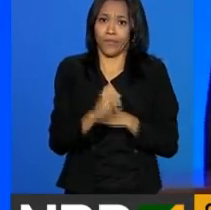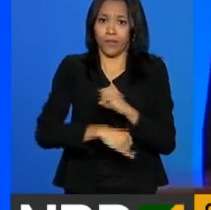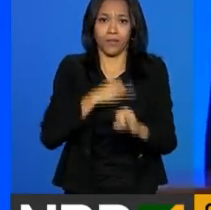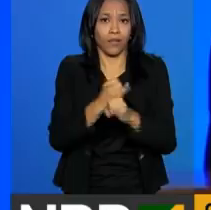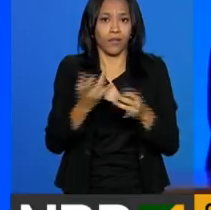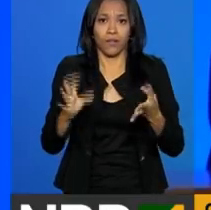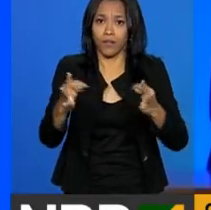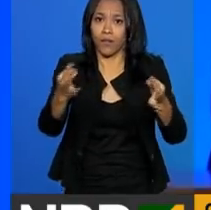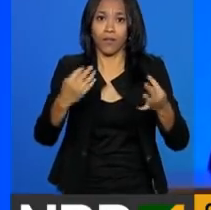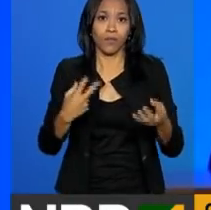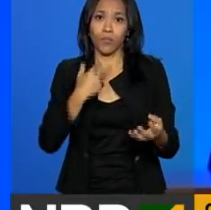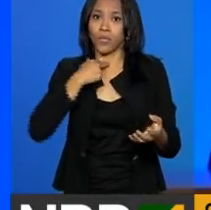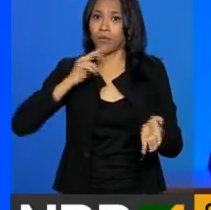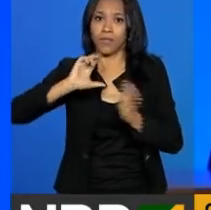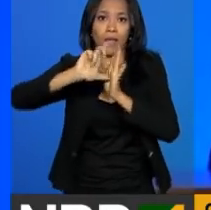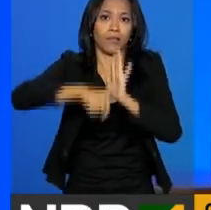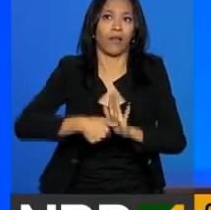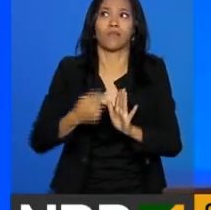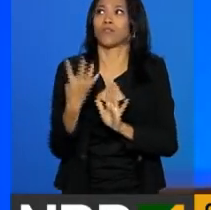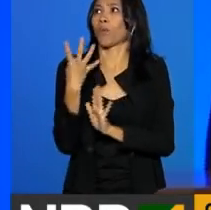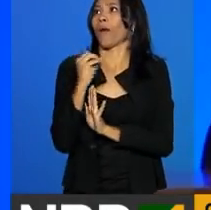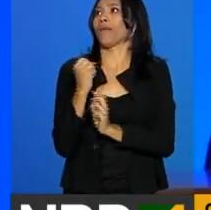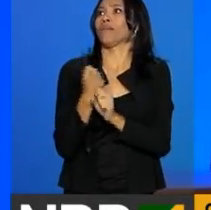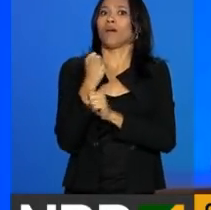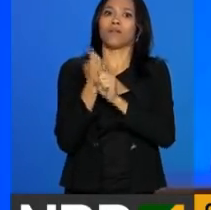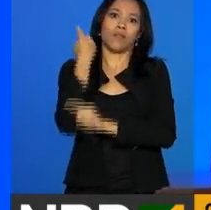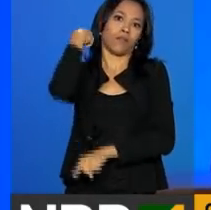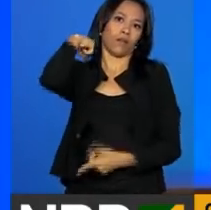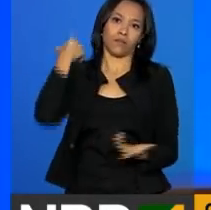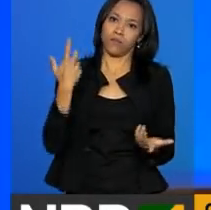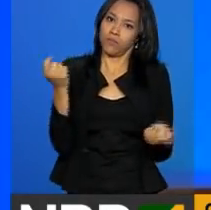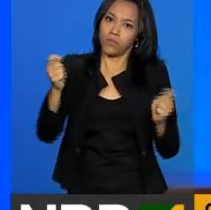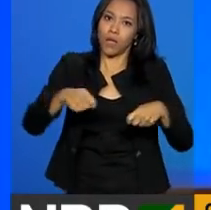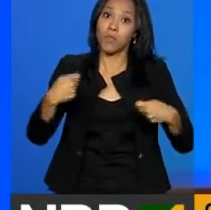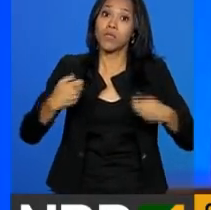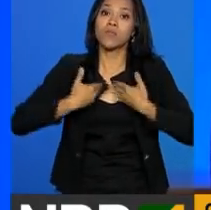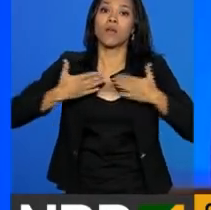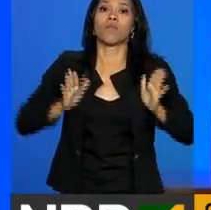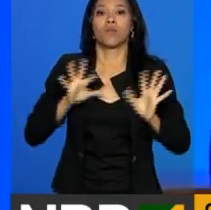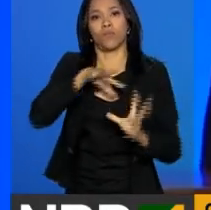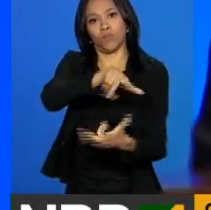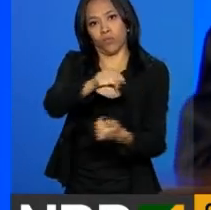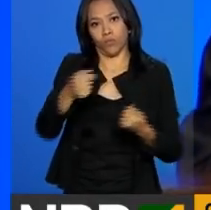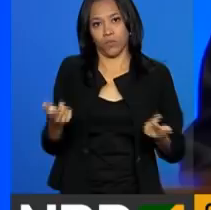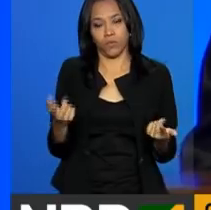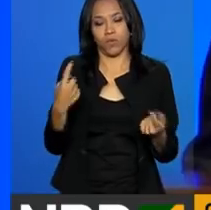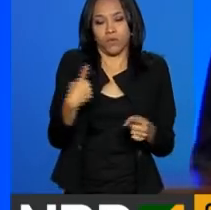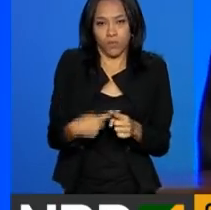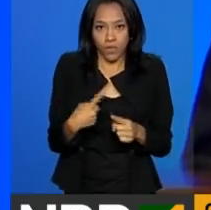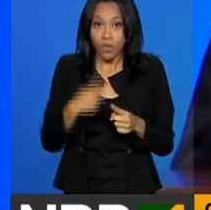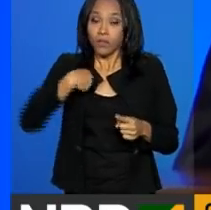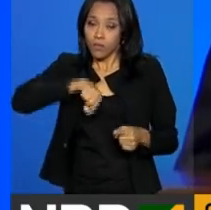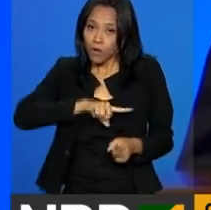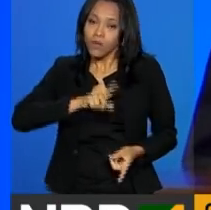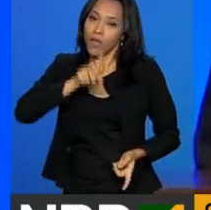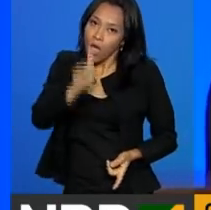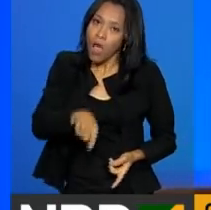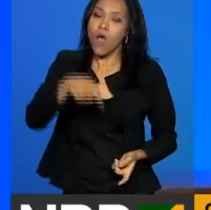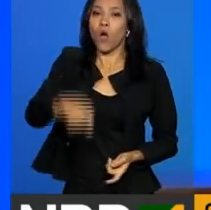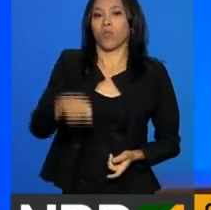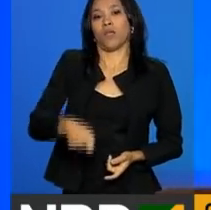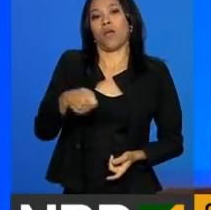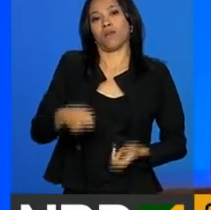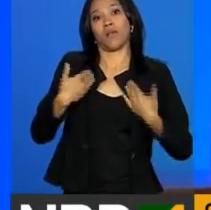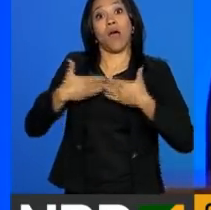a 40 anos atrás nós temos que nos abrir para o mundo porque queiramos ou não nós obrigatoriamente somos obrigados a nos